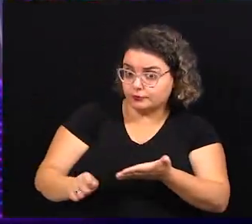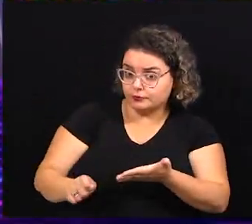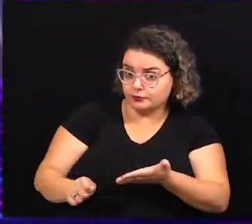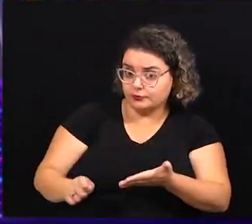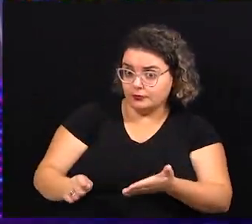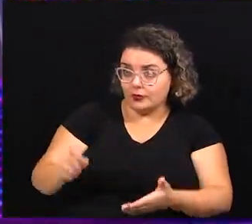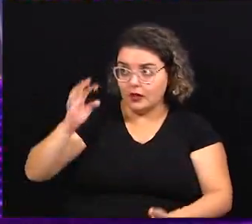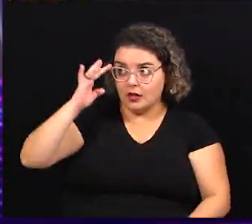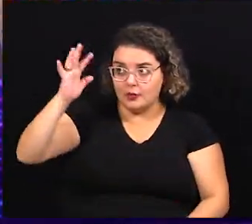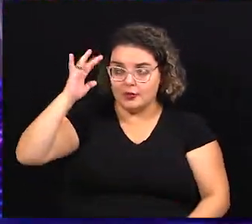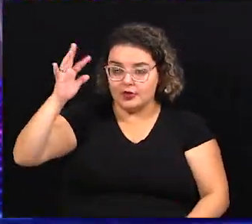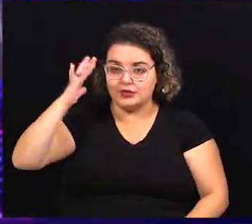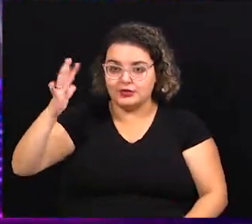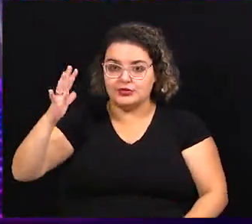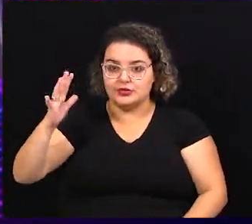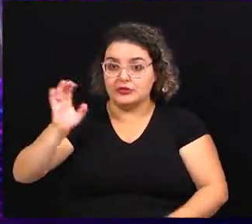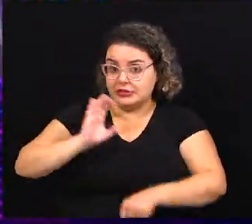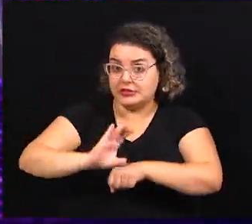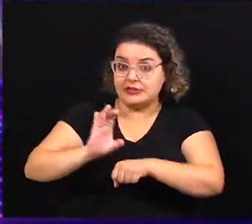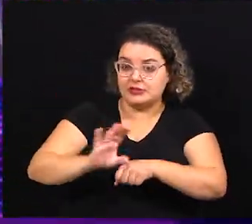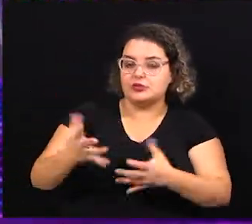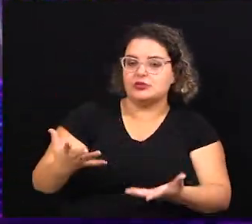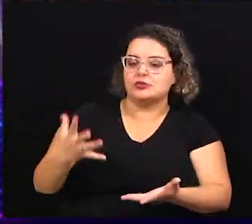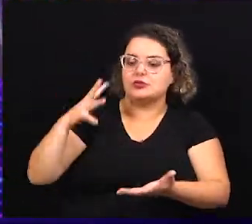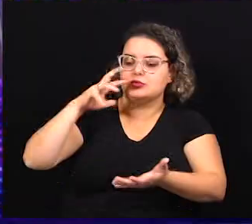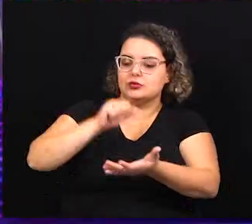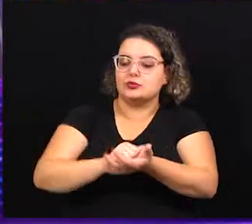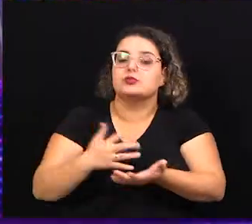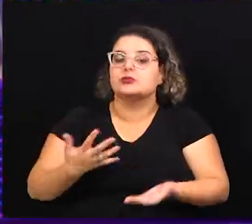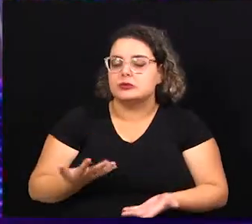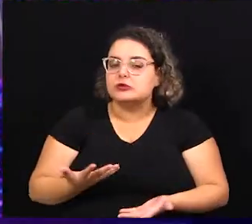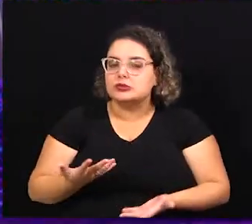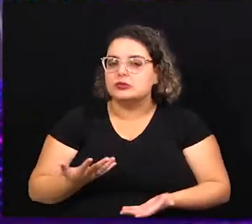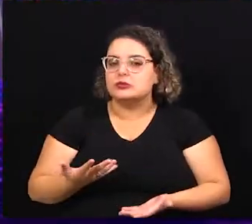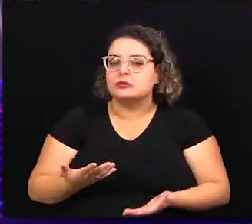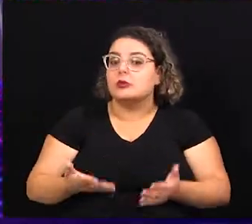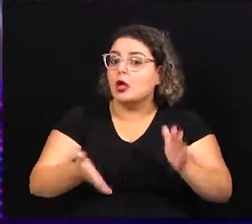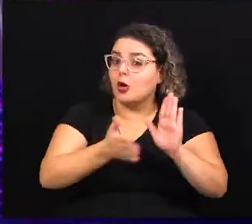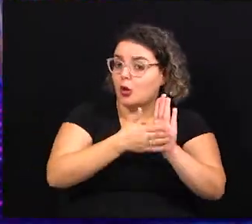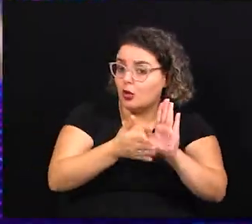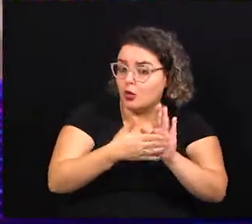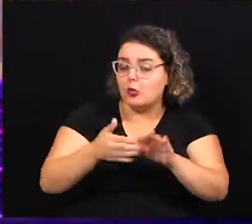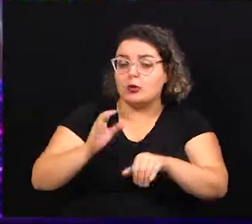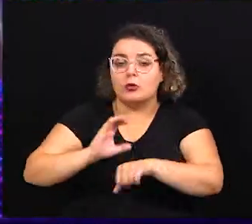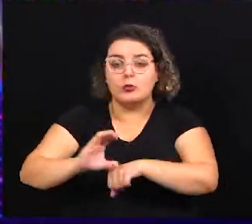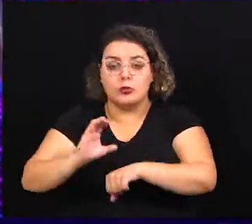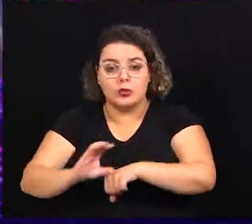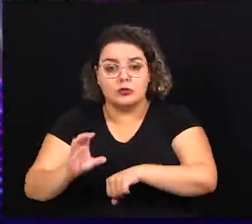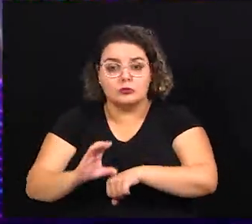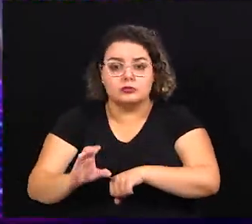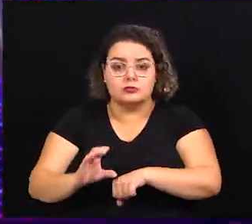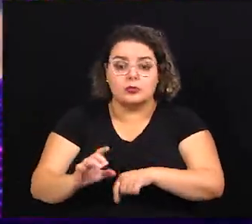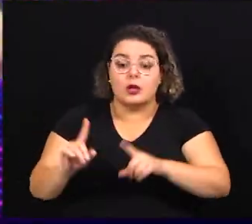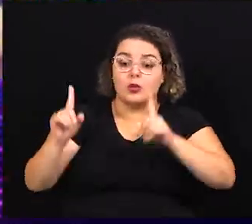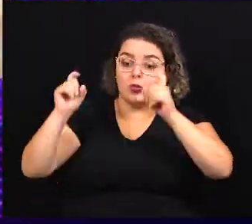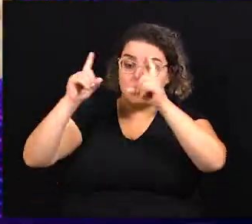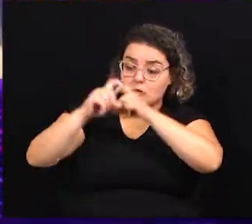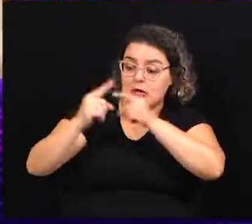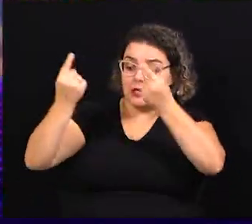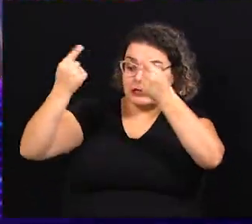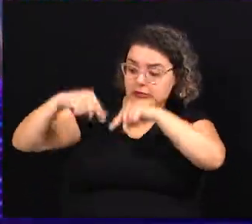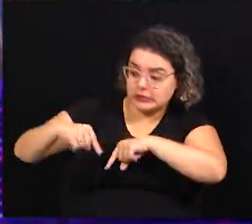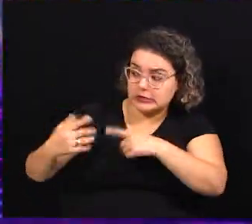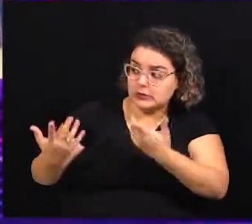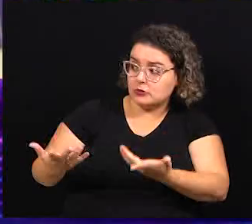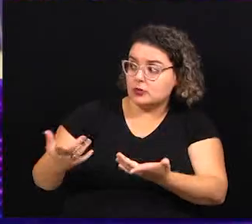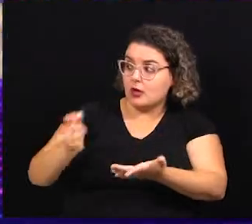ficção. Nesse curso de como escrever ficção, uma das propostas que esse curso tinha era